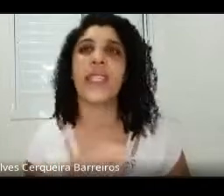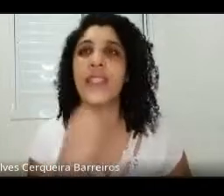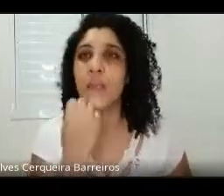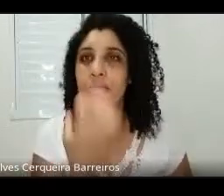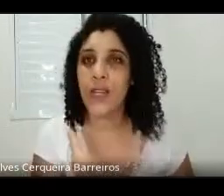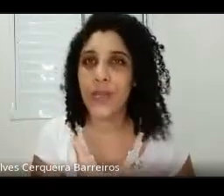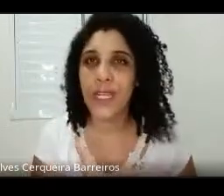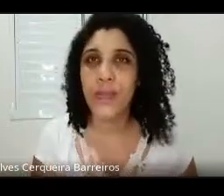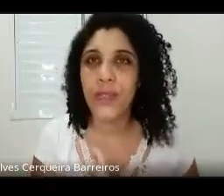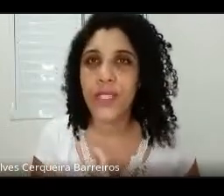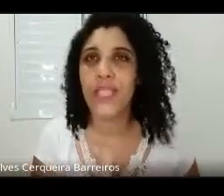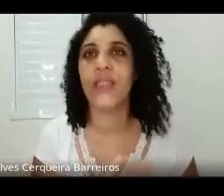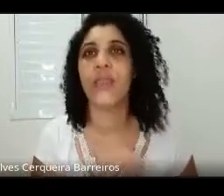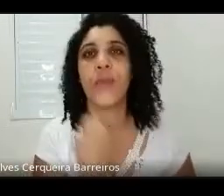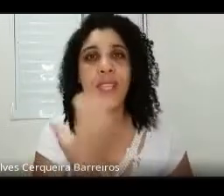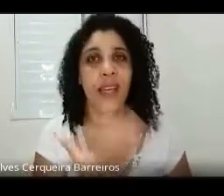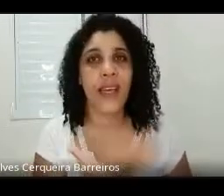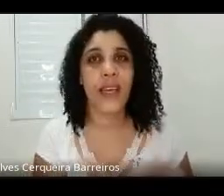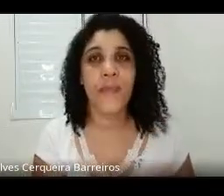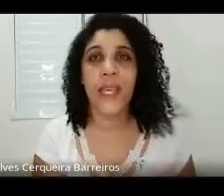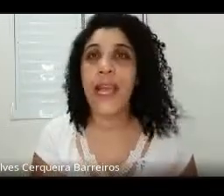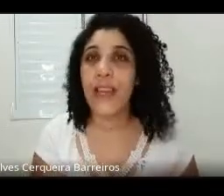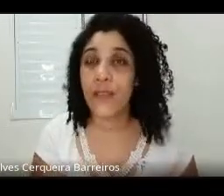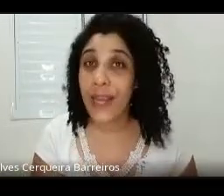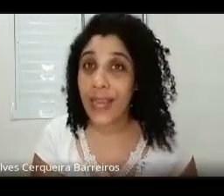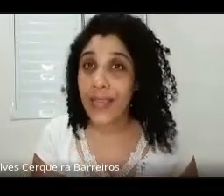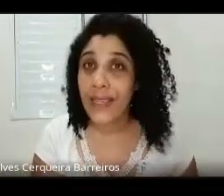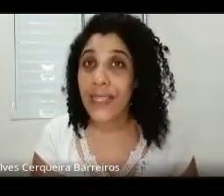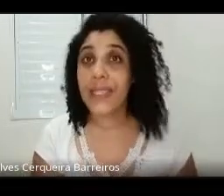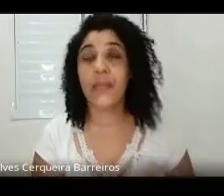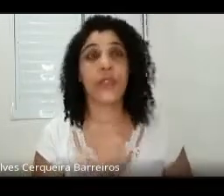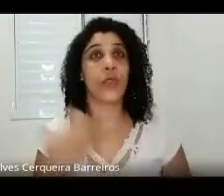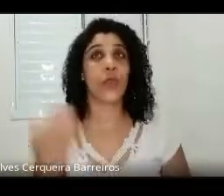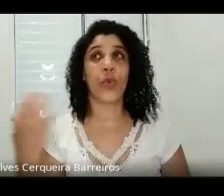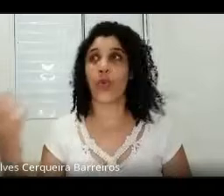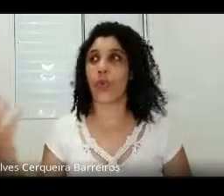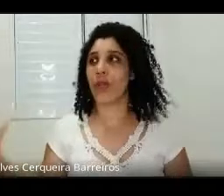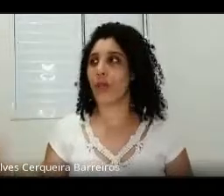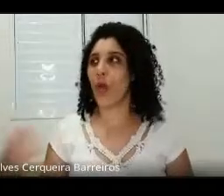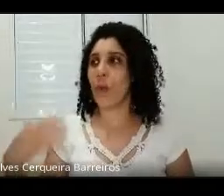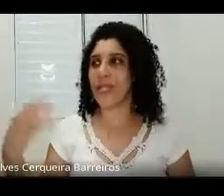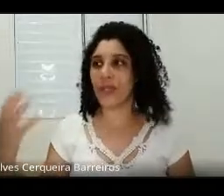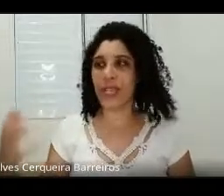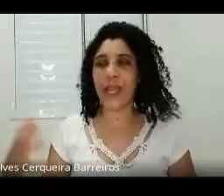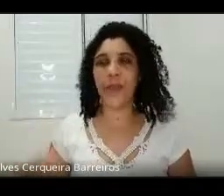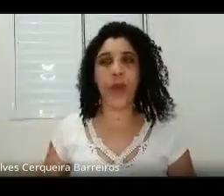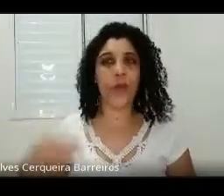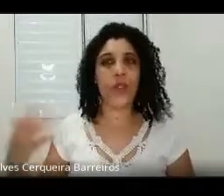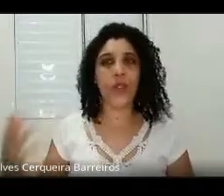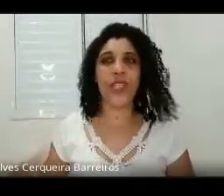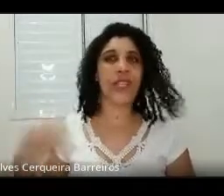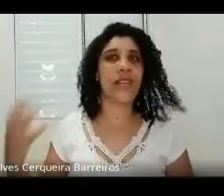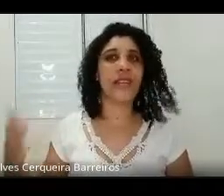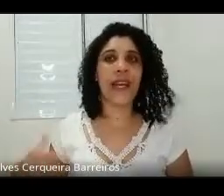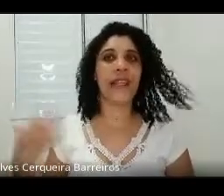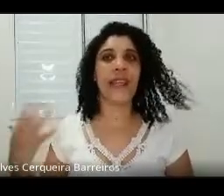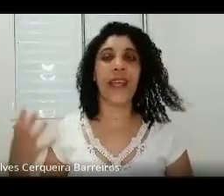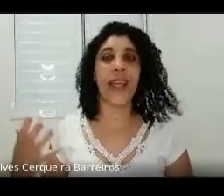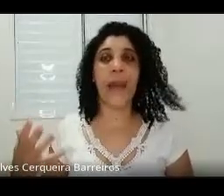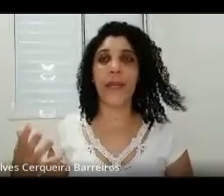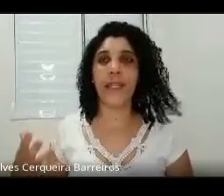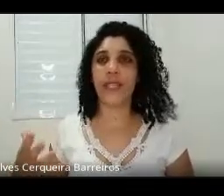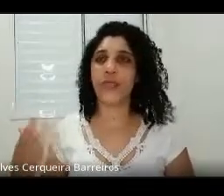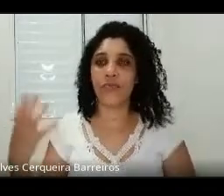coisas e depois ela começa a reproduzir, começa a falar. Com o passar do tempo, alguns conceitos ela